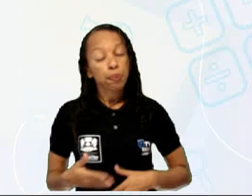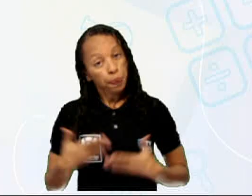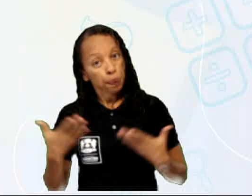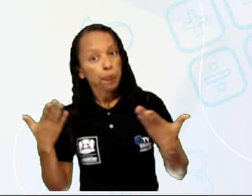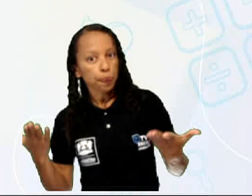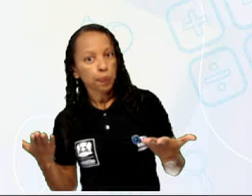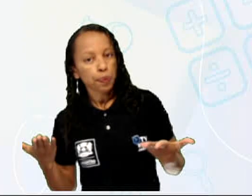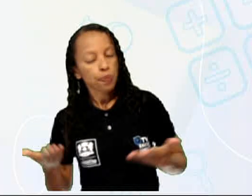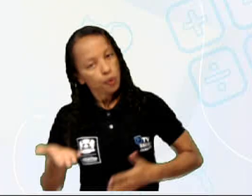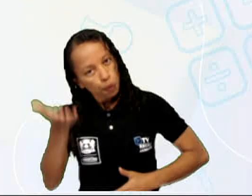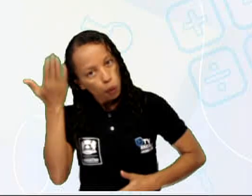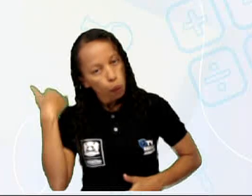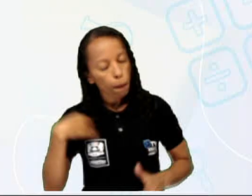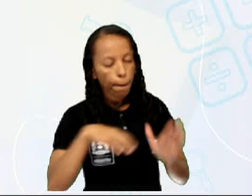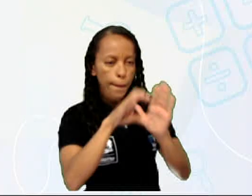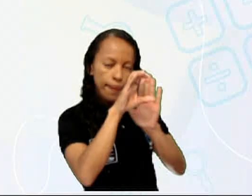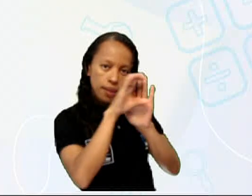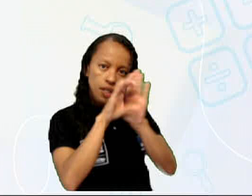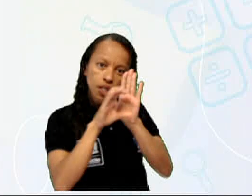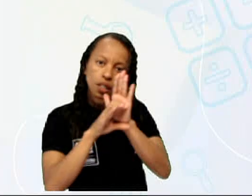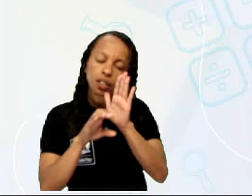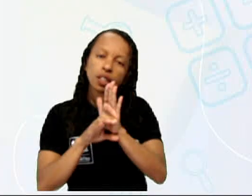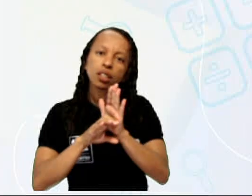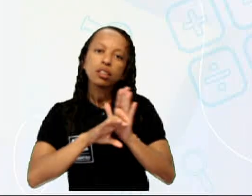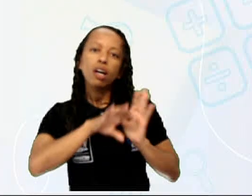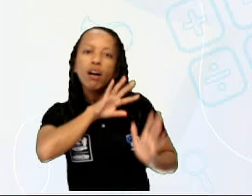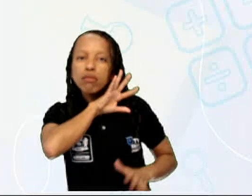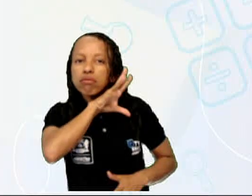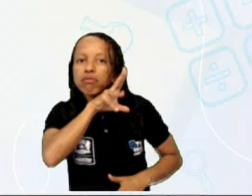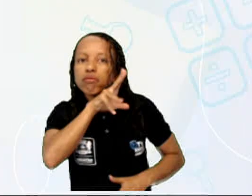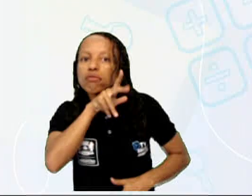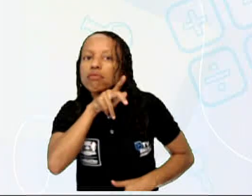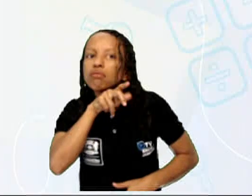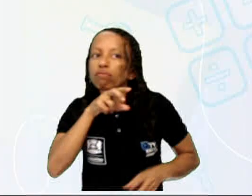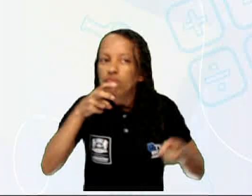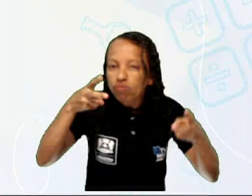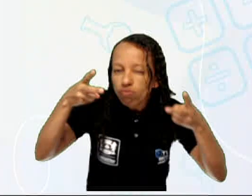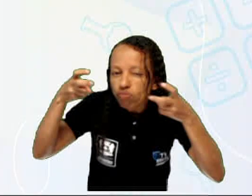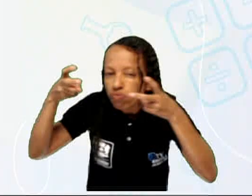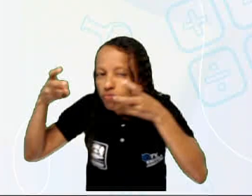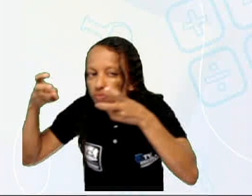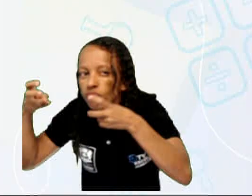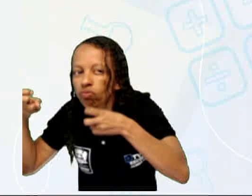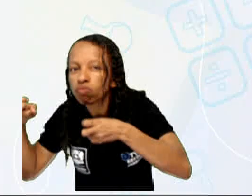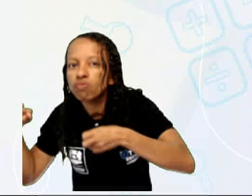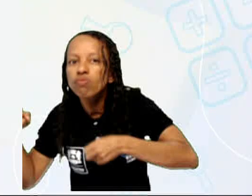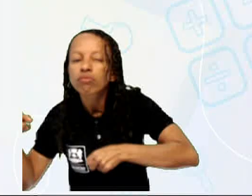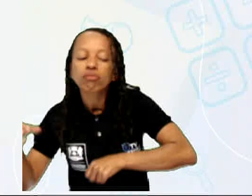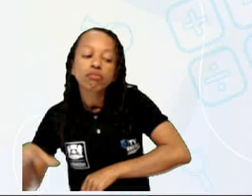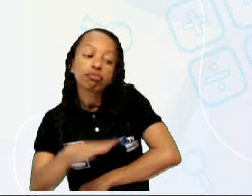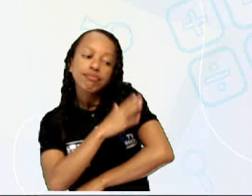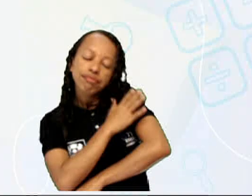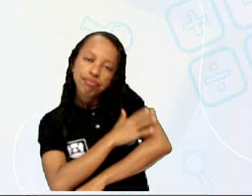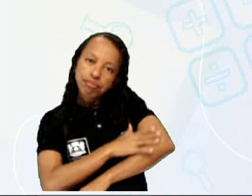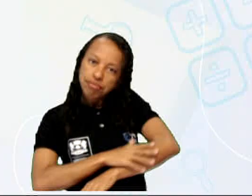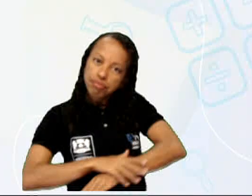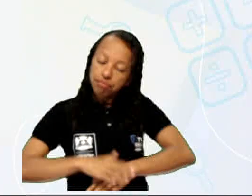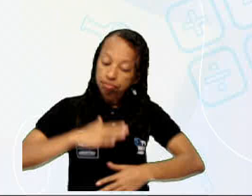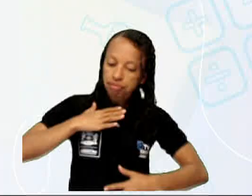a classificar os animais observando alguns critérios, como a cobertura do